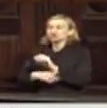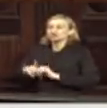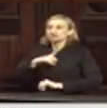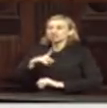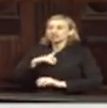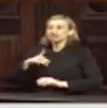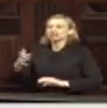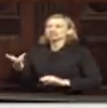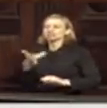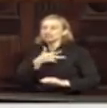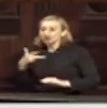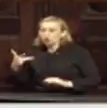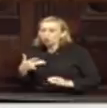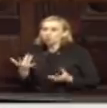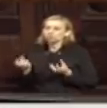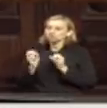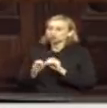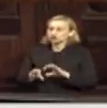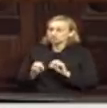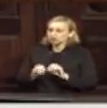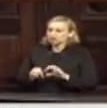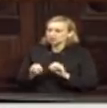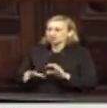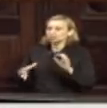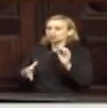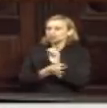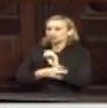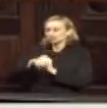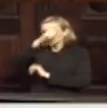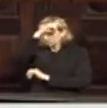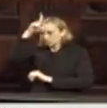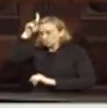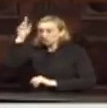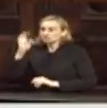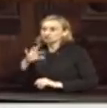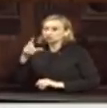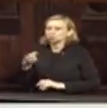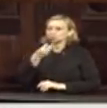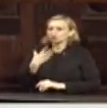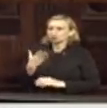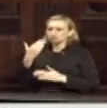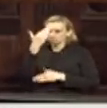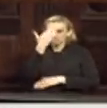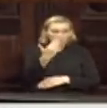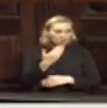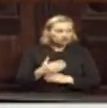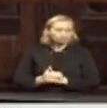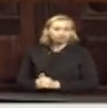com saúde, com educação e com um governo que não seja composto de ladrões, como é o caso do Rio de Janeiro. Obrigado.